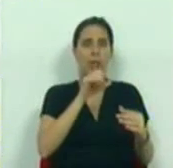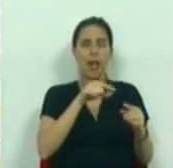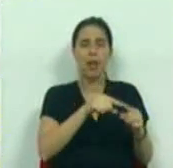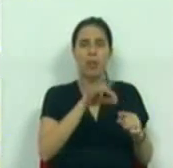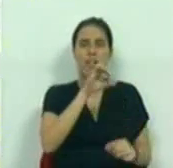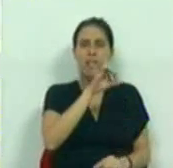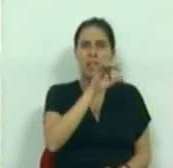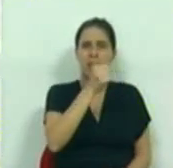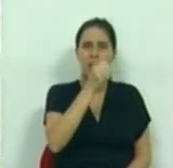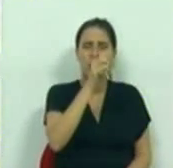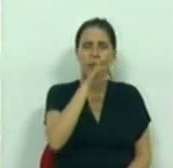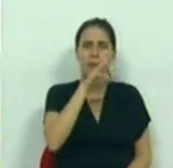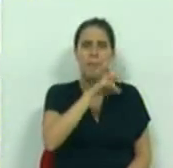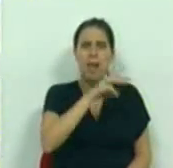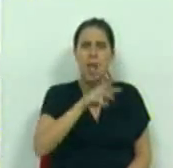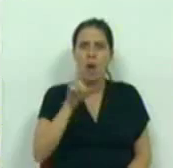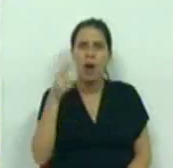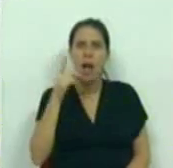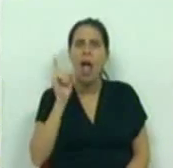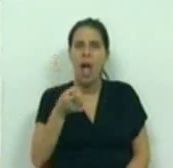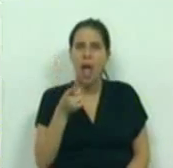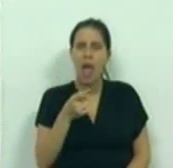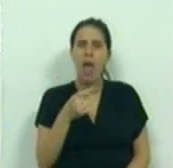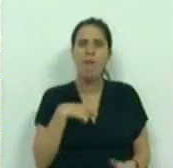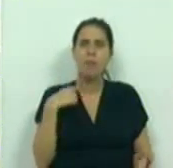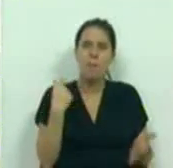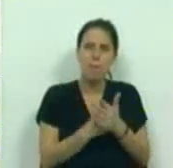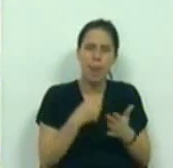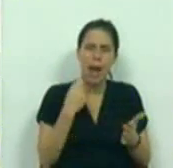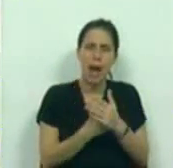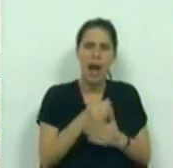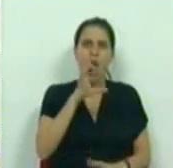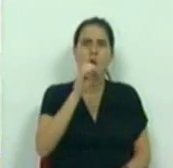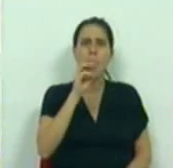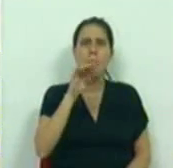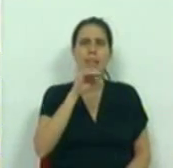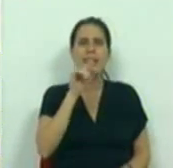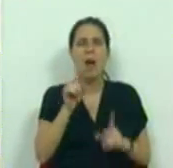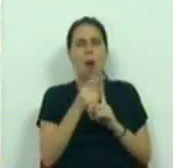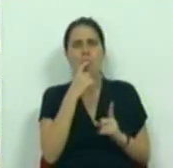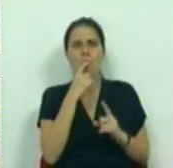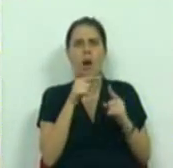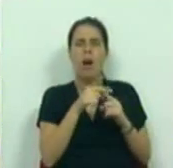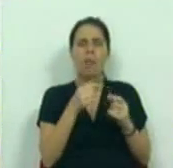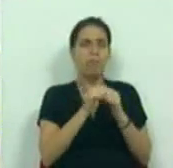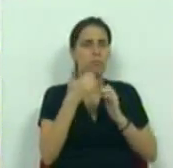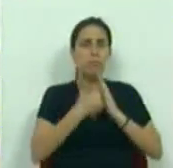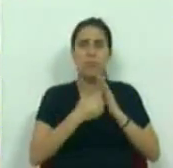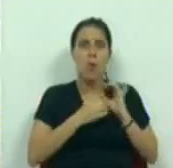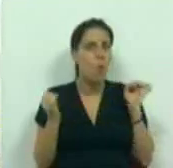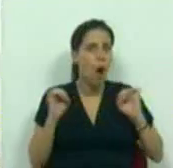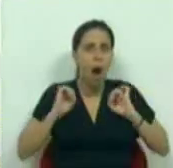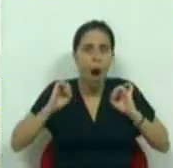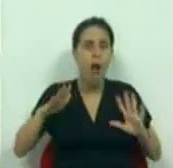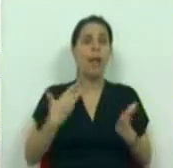ano. 655 milhões de euros, é isto que em comissões vamos pagar e que não estava em documento nenhum, e é que não estava em documento